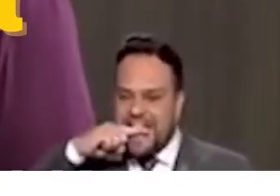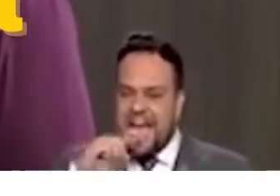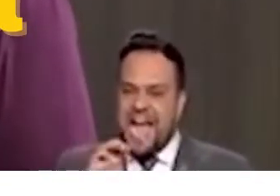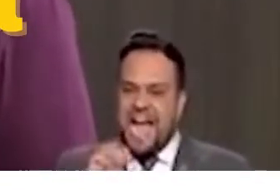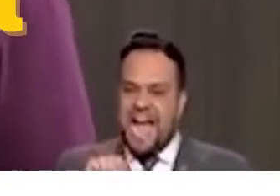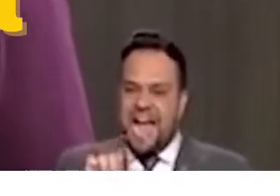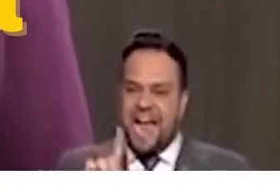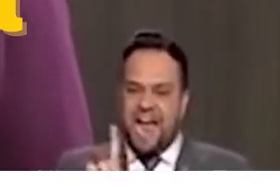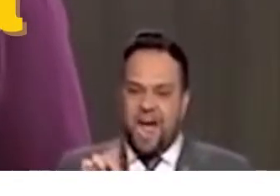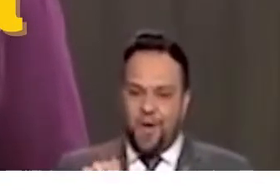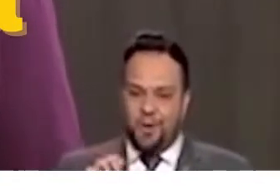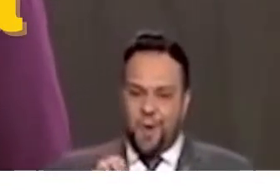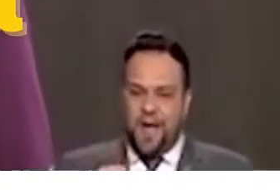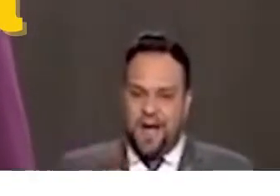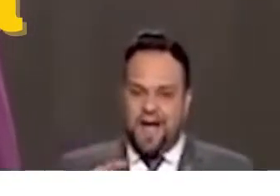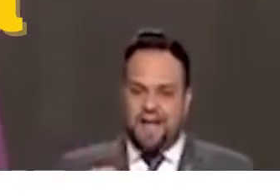Acontece.